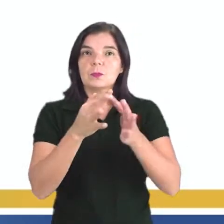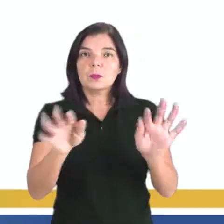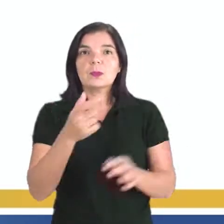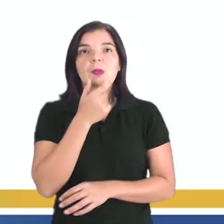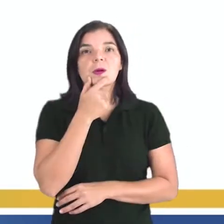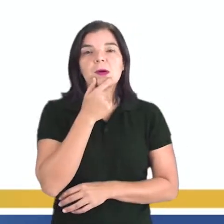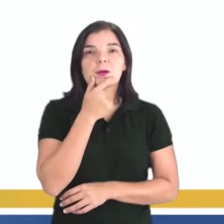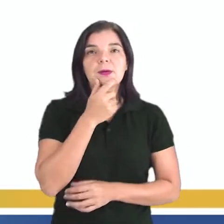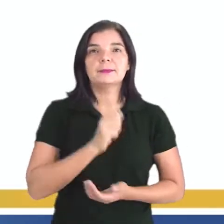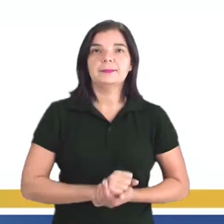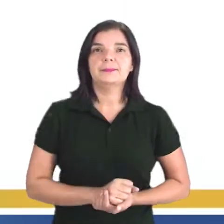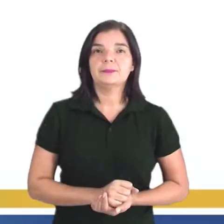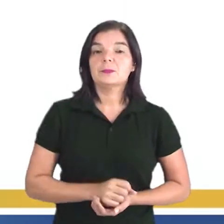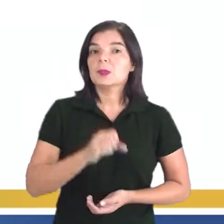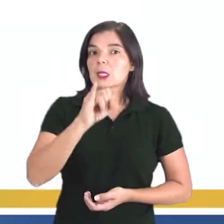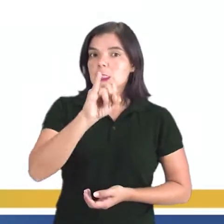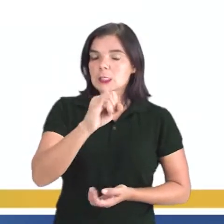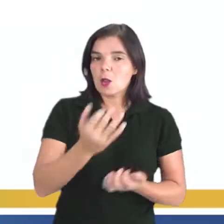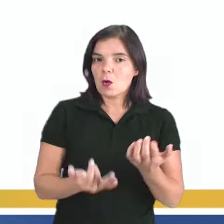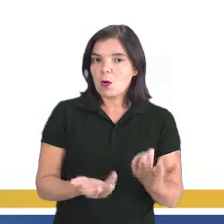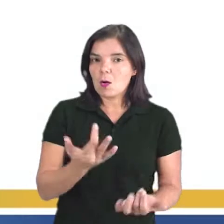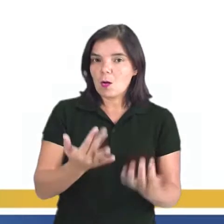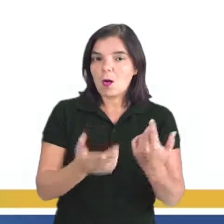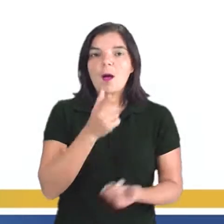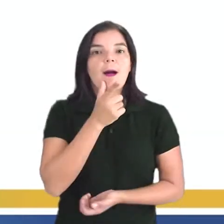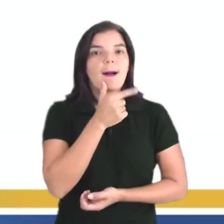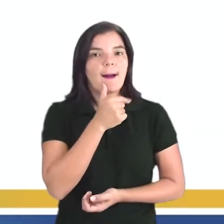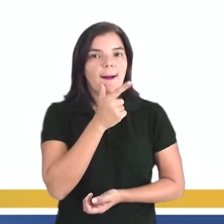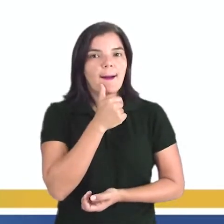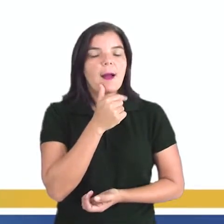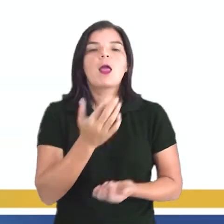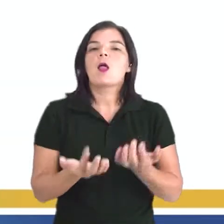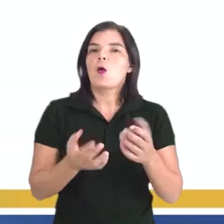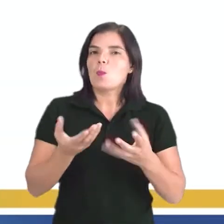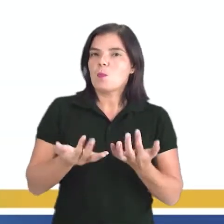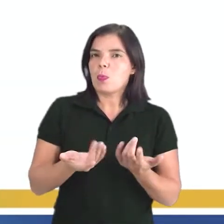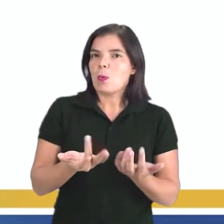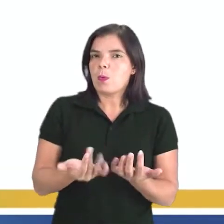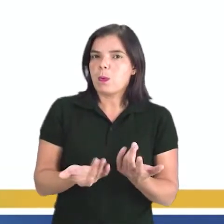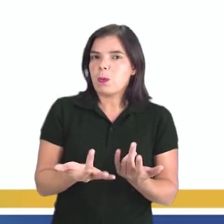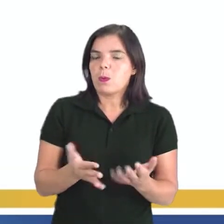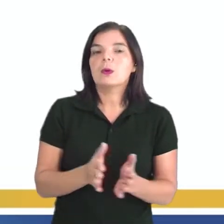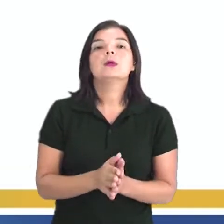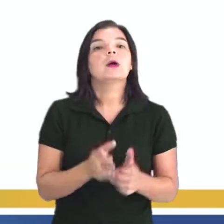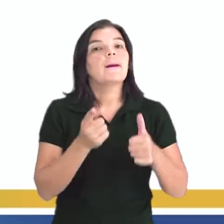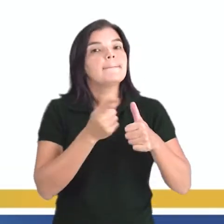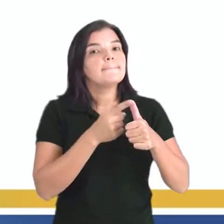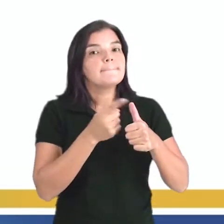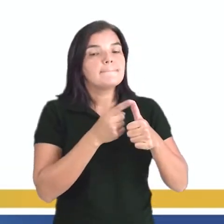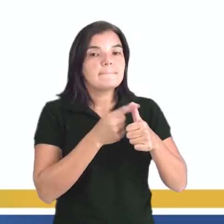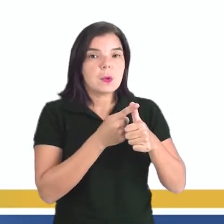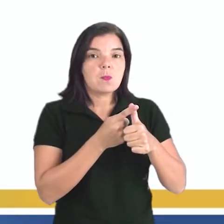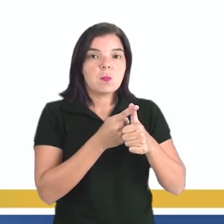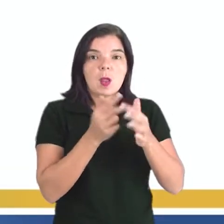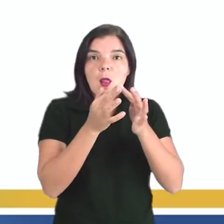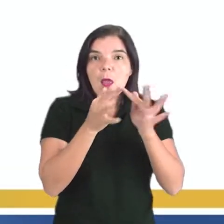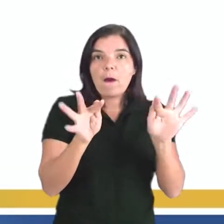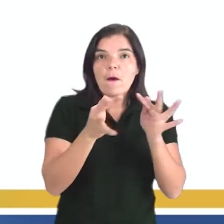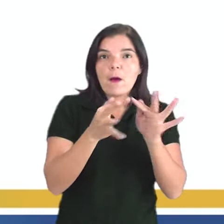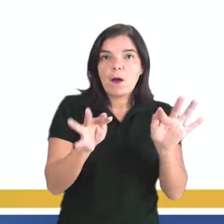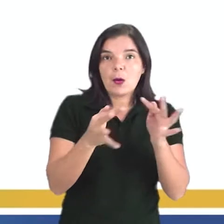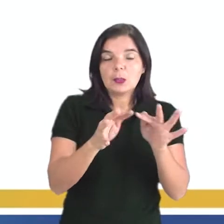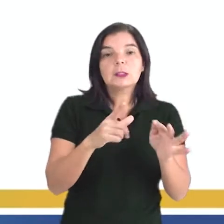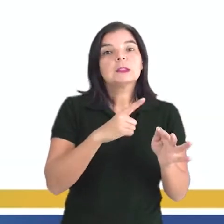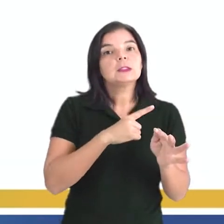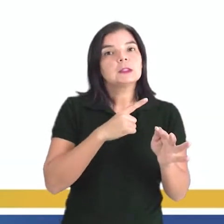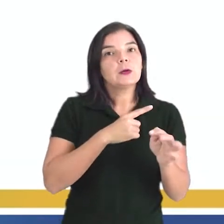it boils. Se você aquecer a água, ela ferve. Então, observem que na primeira parte da nossa estrutura,